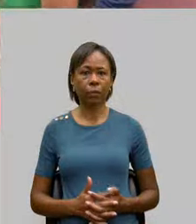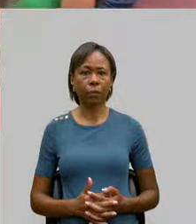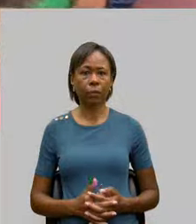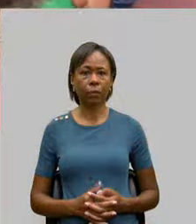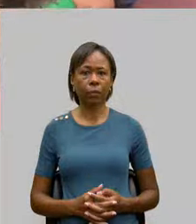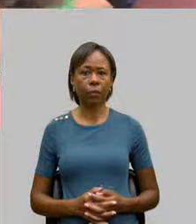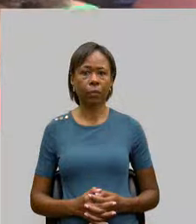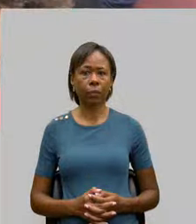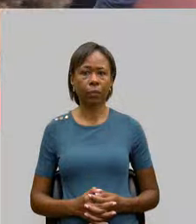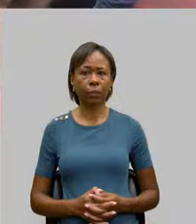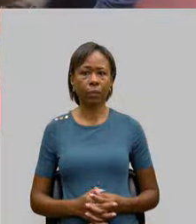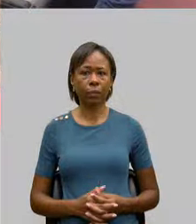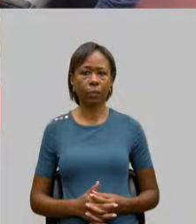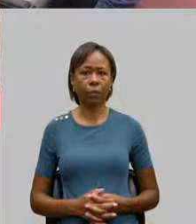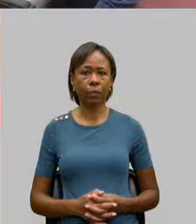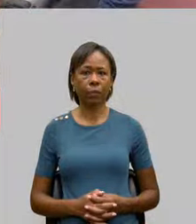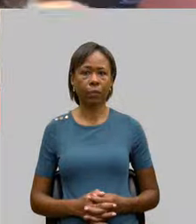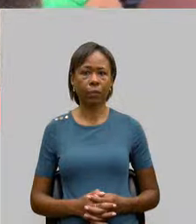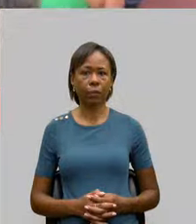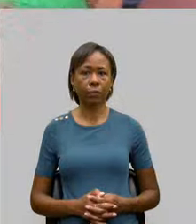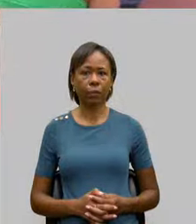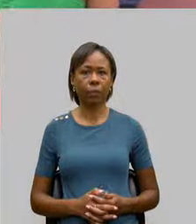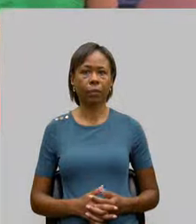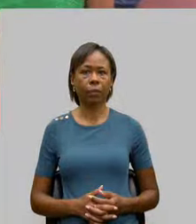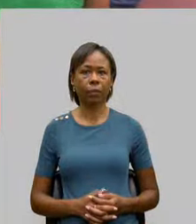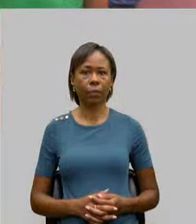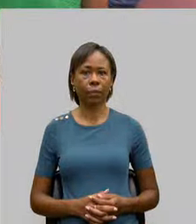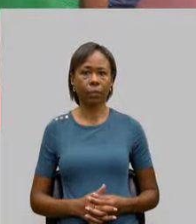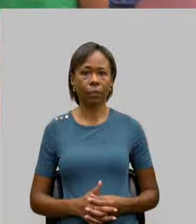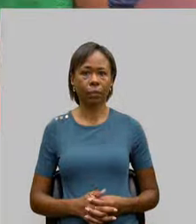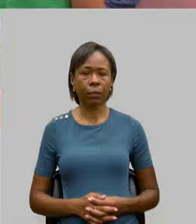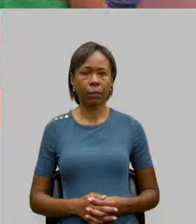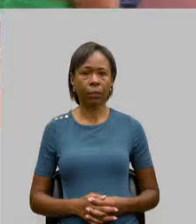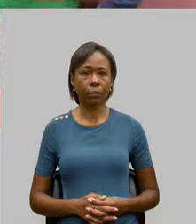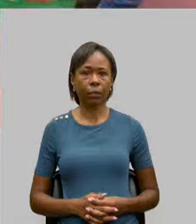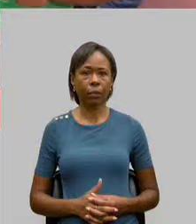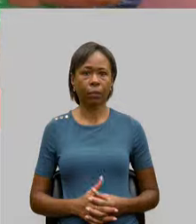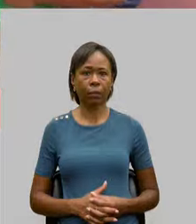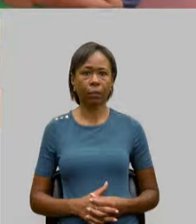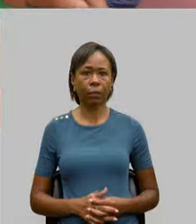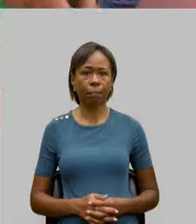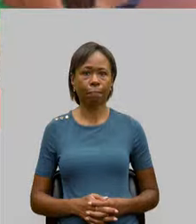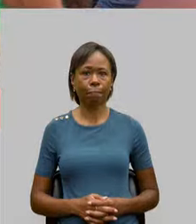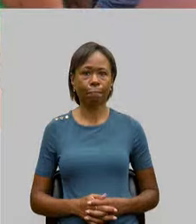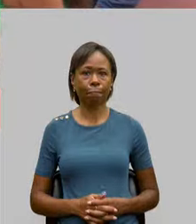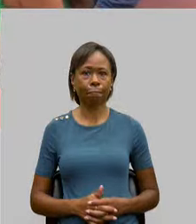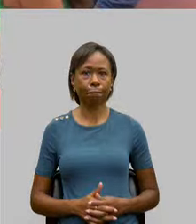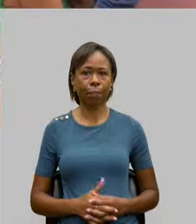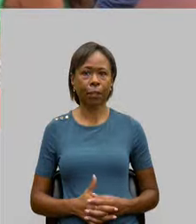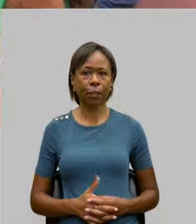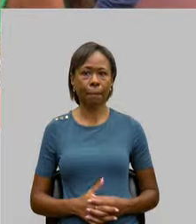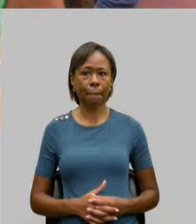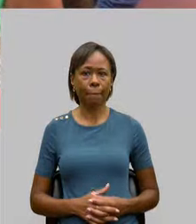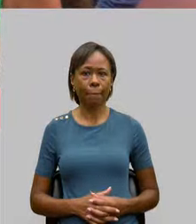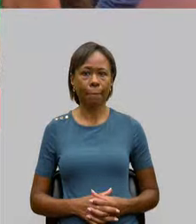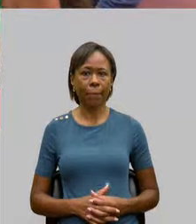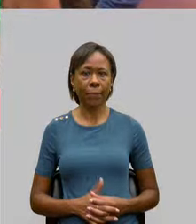Presidente Samuel presidente pres gente Samuel presente Samuel